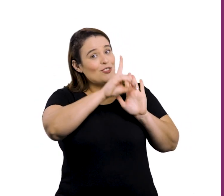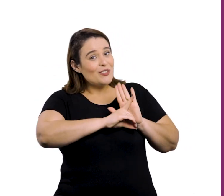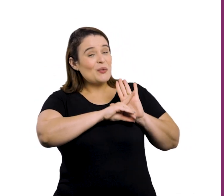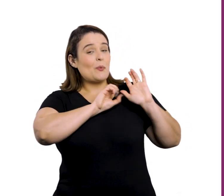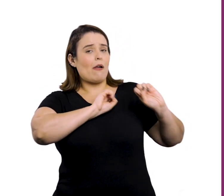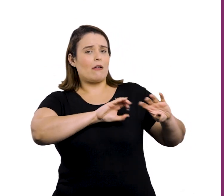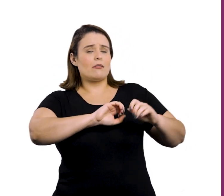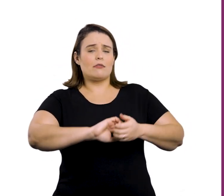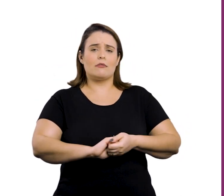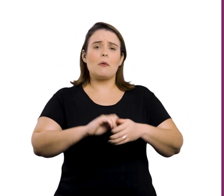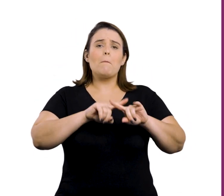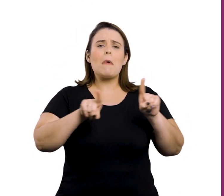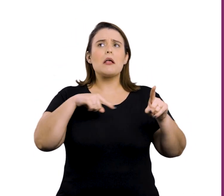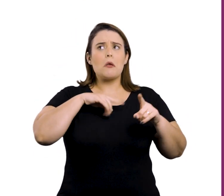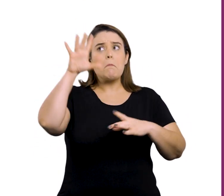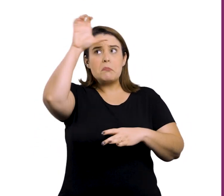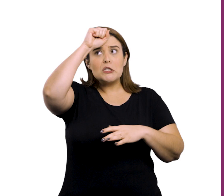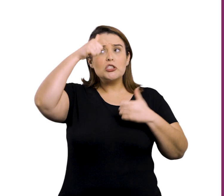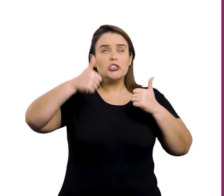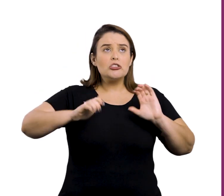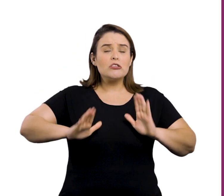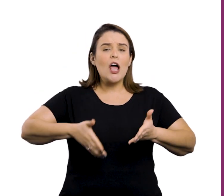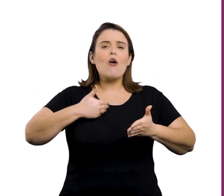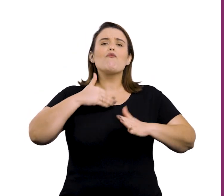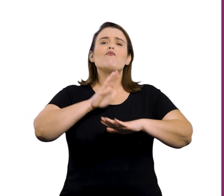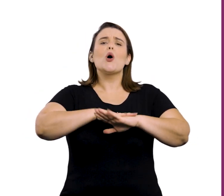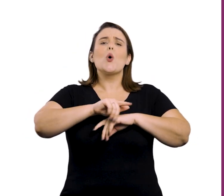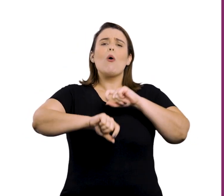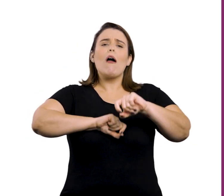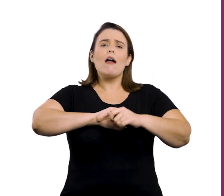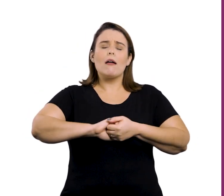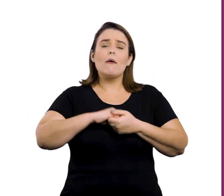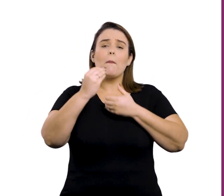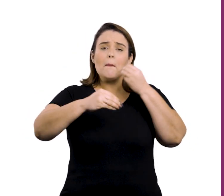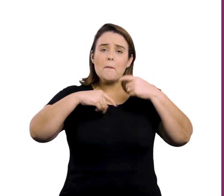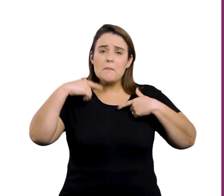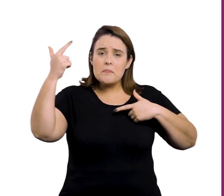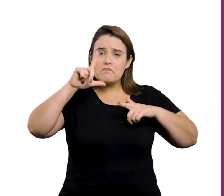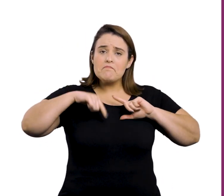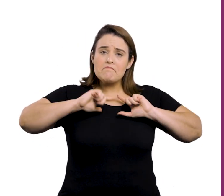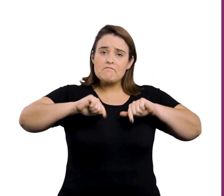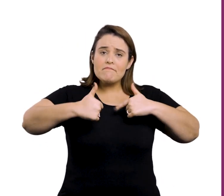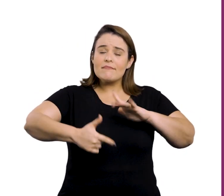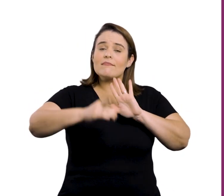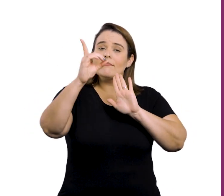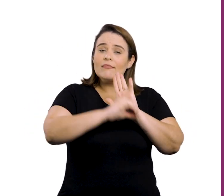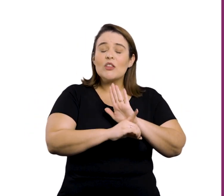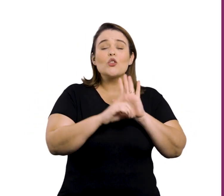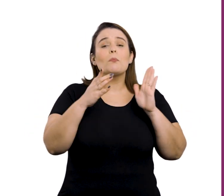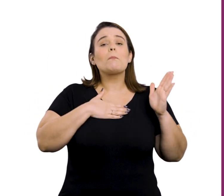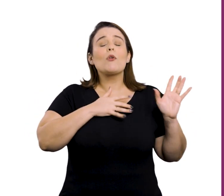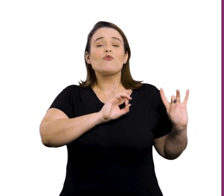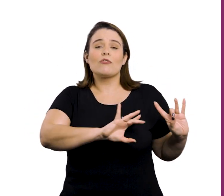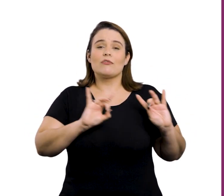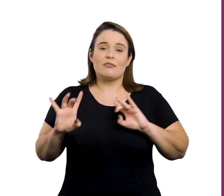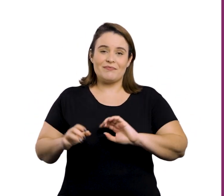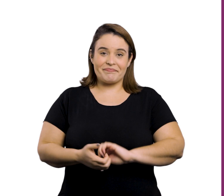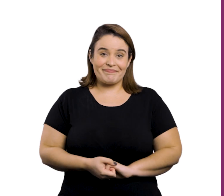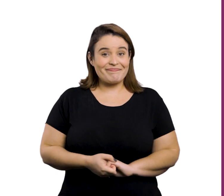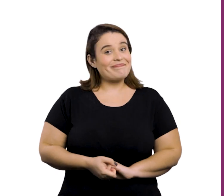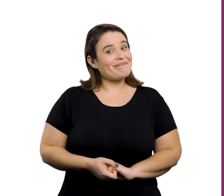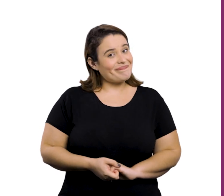sobre direito à educação. Mas o que fazer com esse aprendizado? Como lutar pelo direito à educação no seu dia a